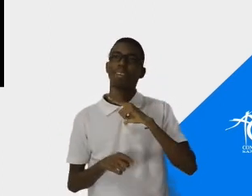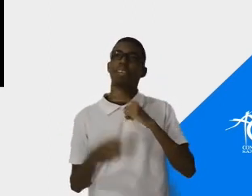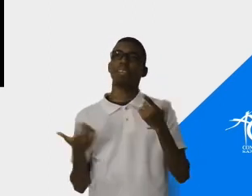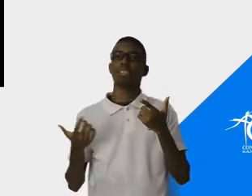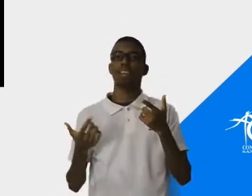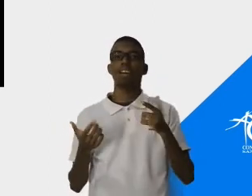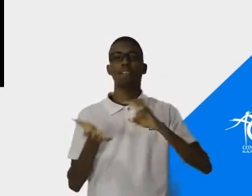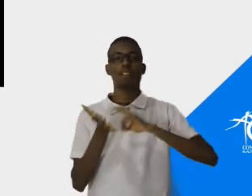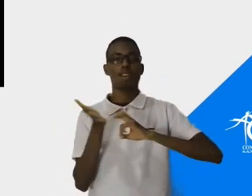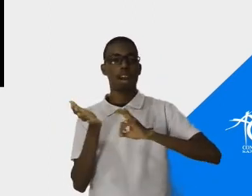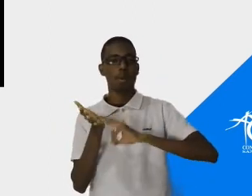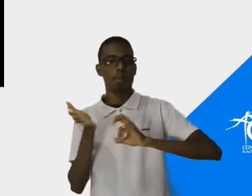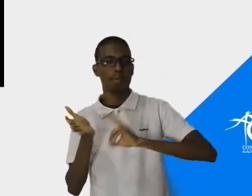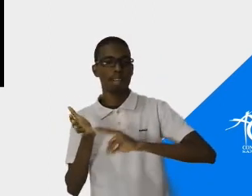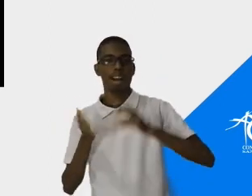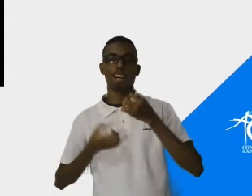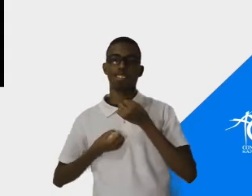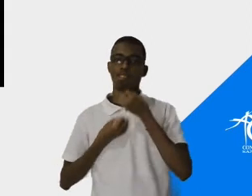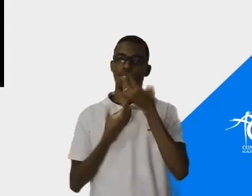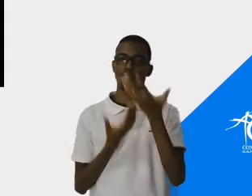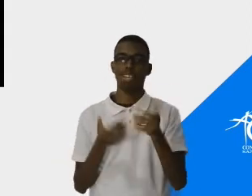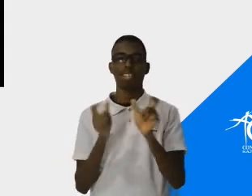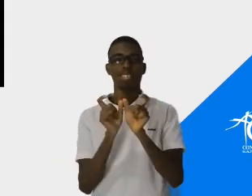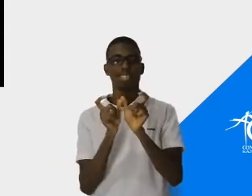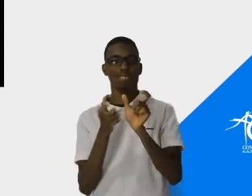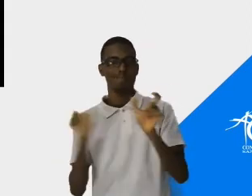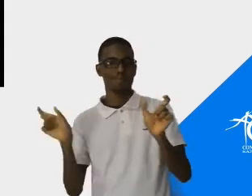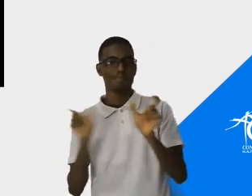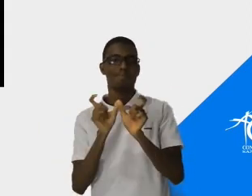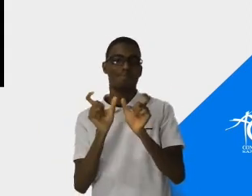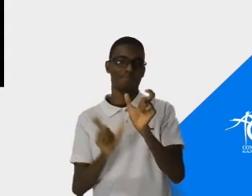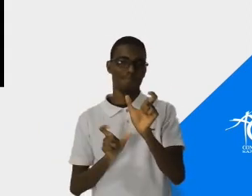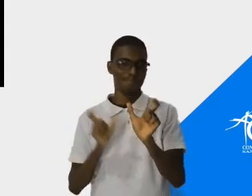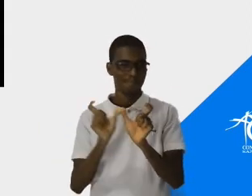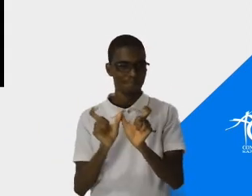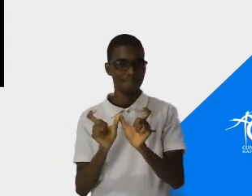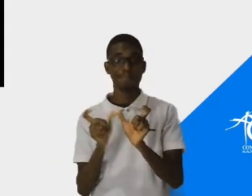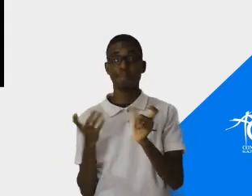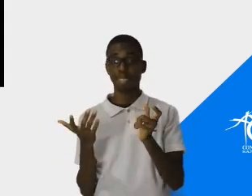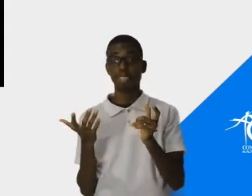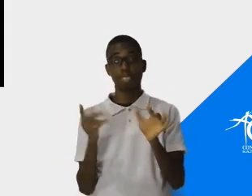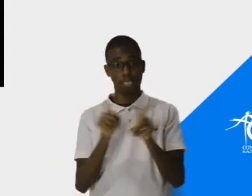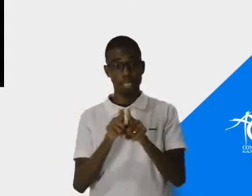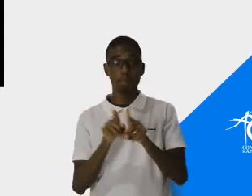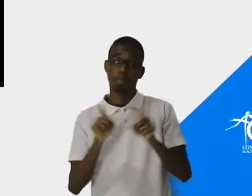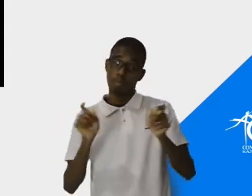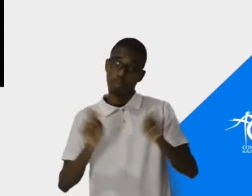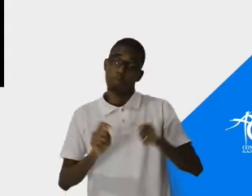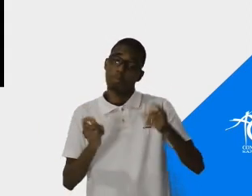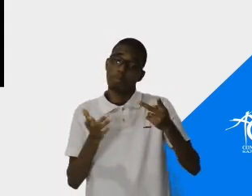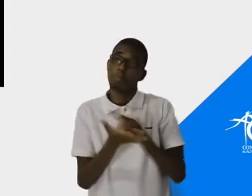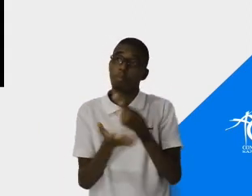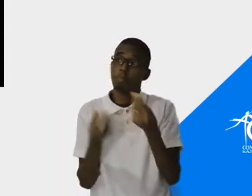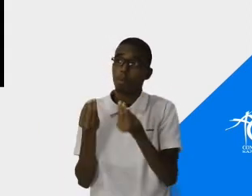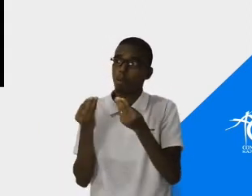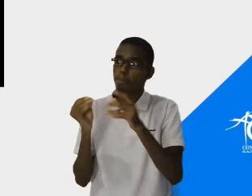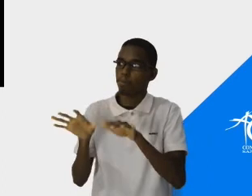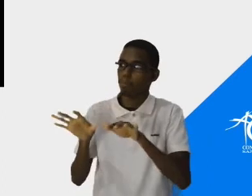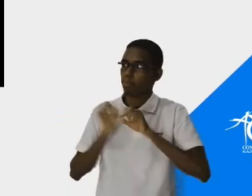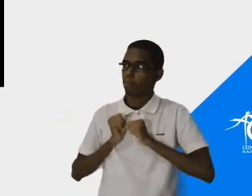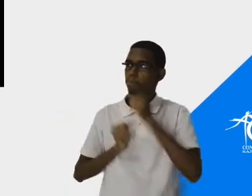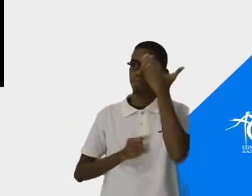verbal, fonética, semântica, que por sua vez também vai impactar na capacidade de abstração, capacidade de cálculo,